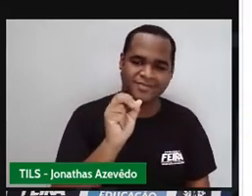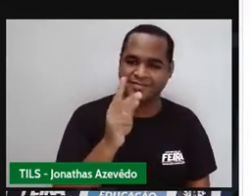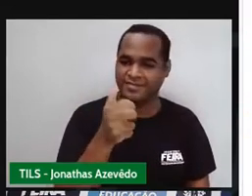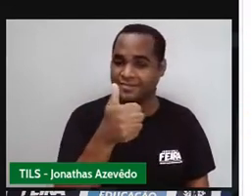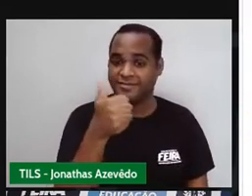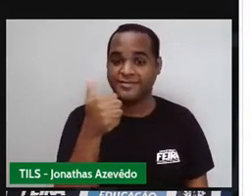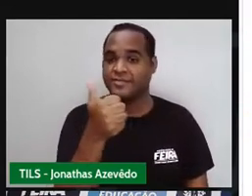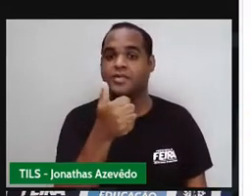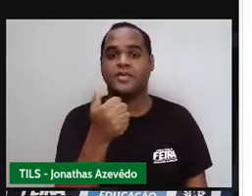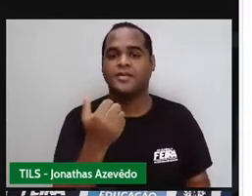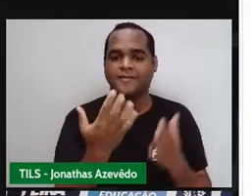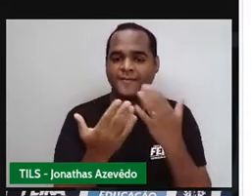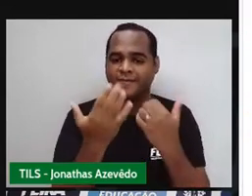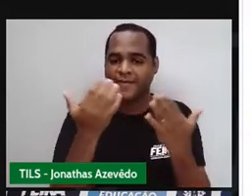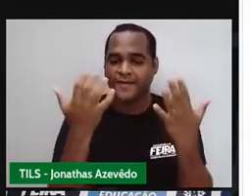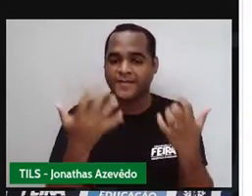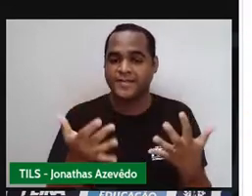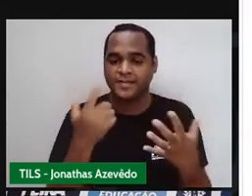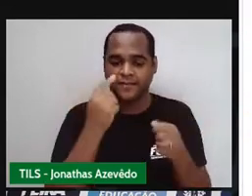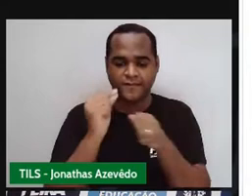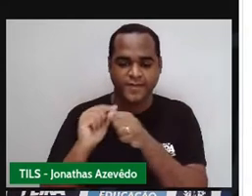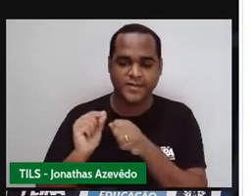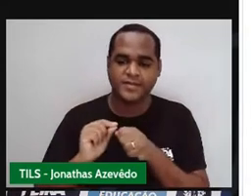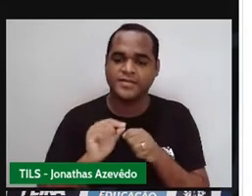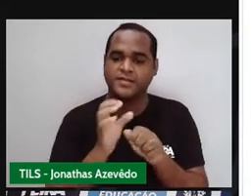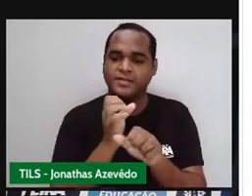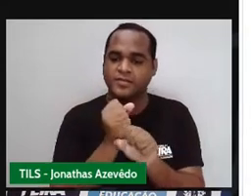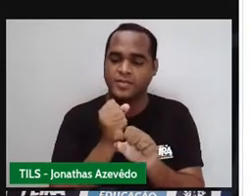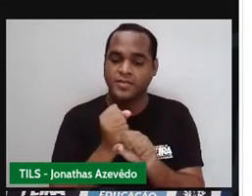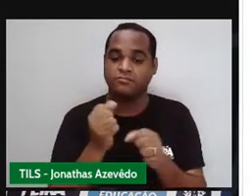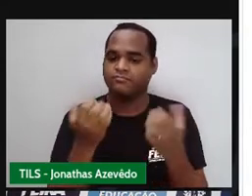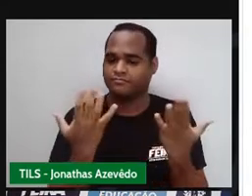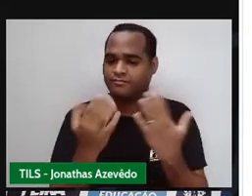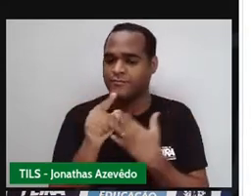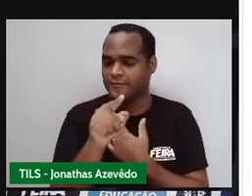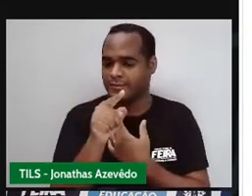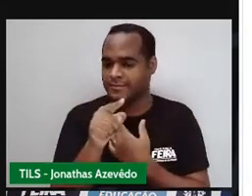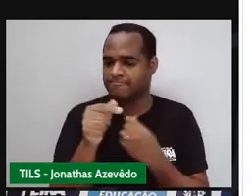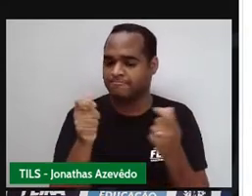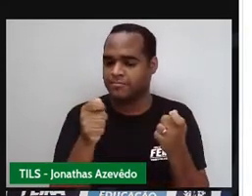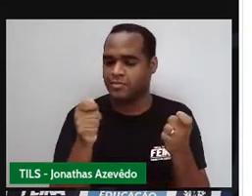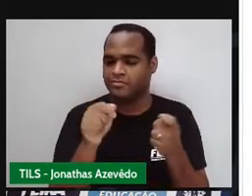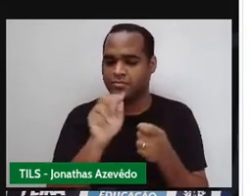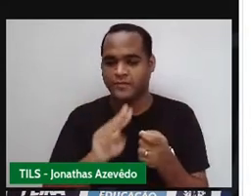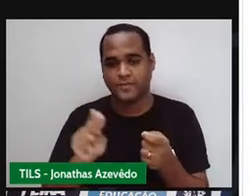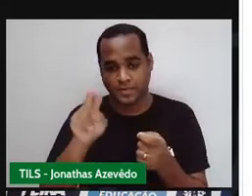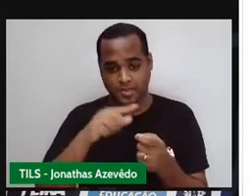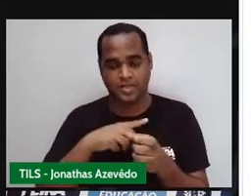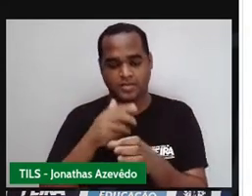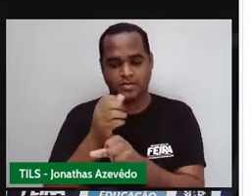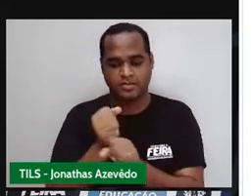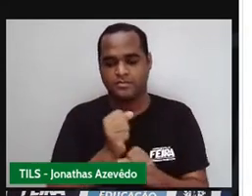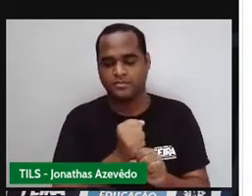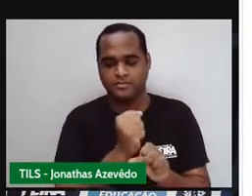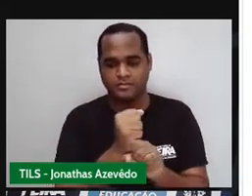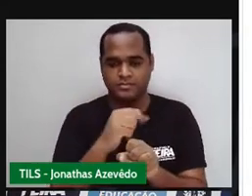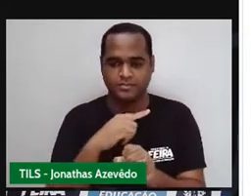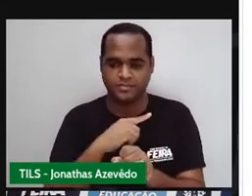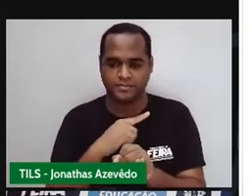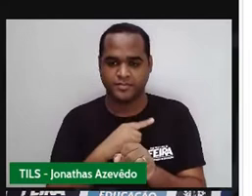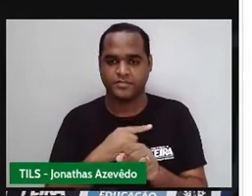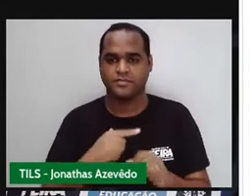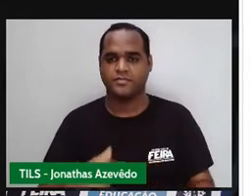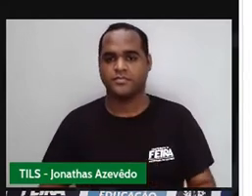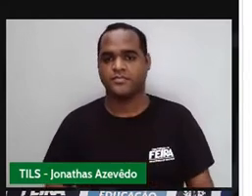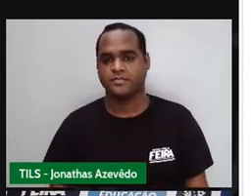Então vamos lá fazendo essa soma você aí você pode até usar uma calculadora certo